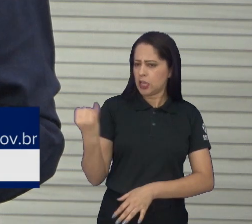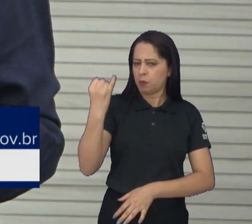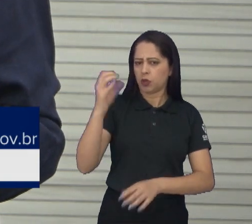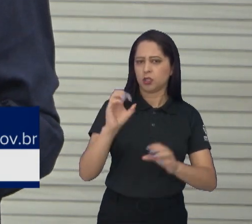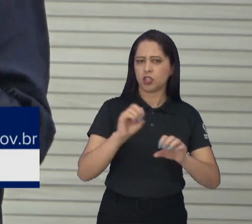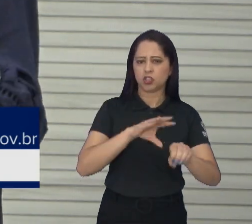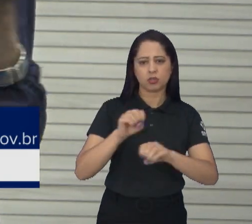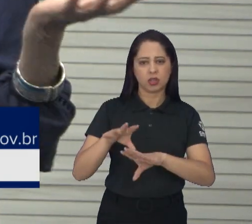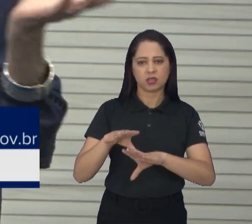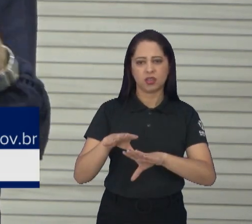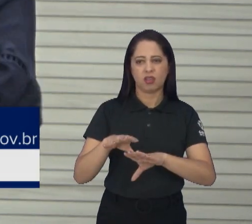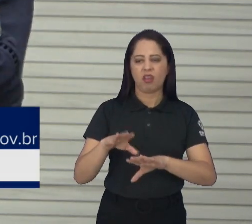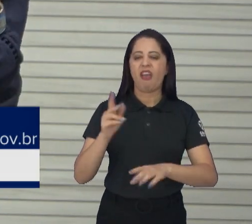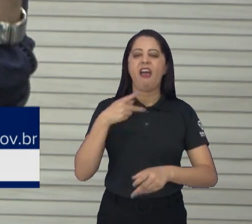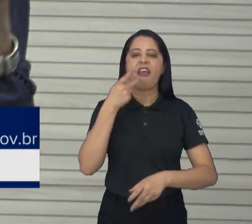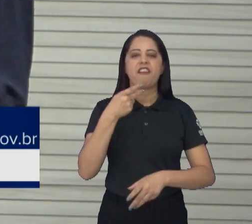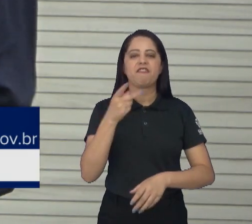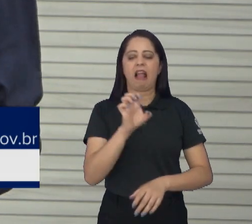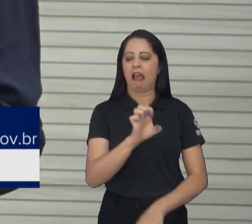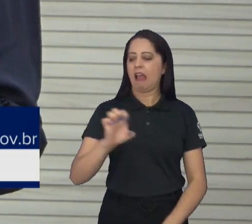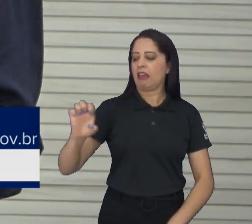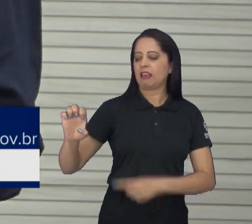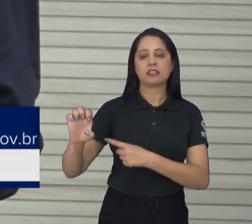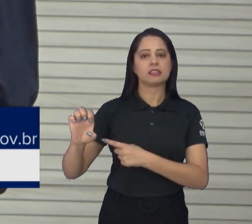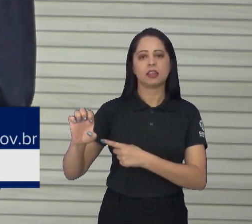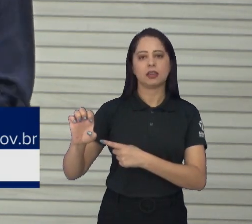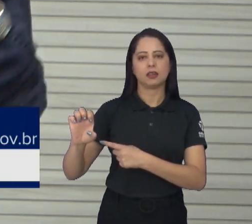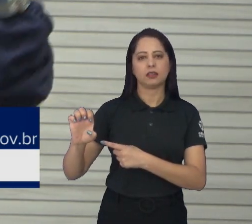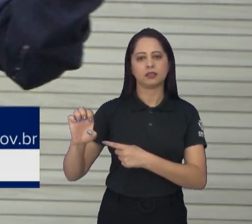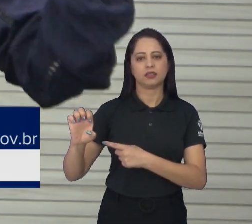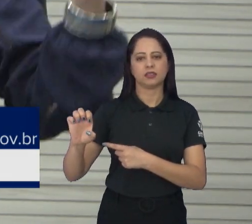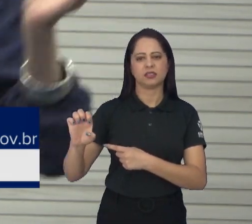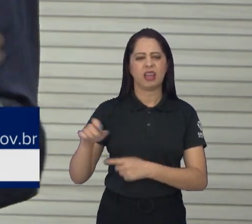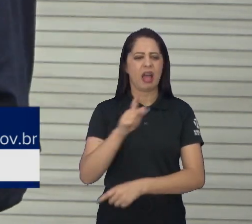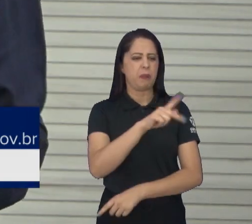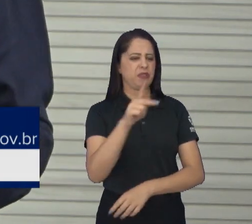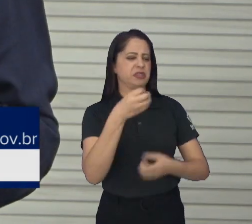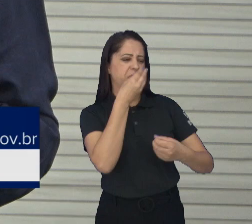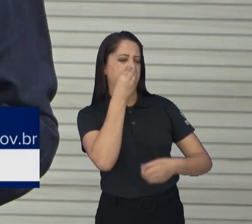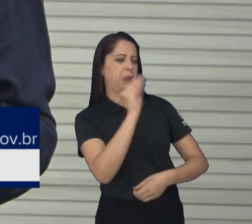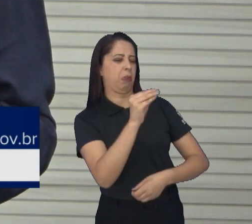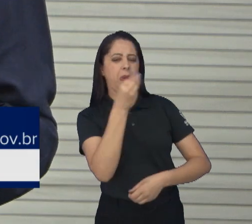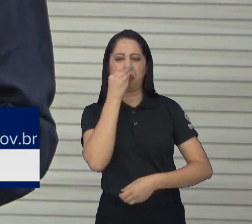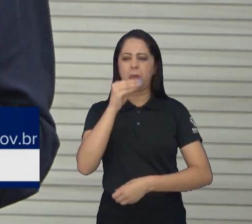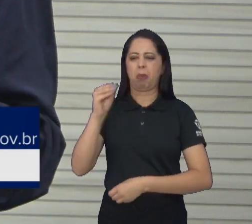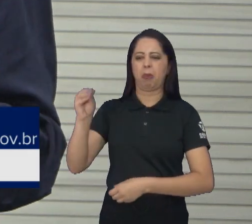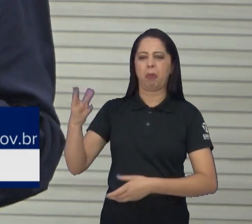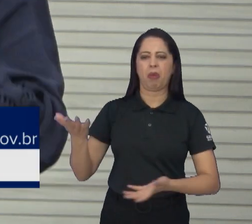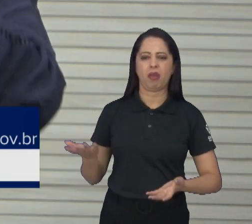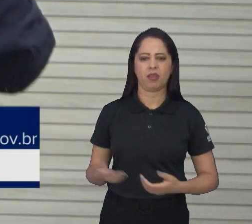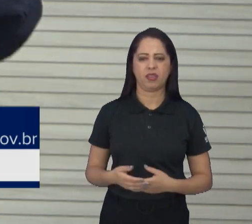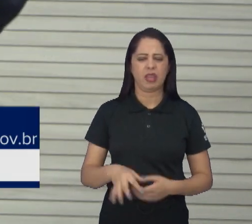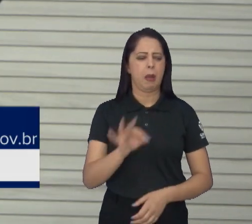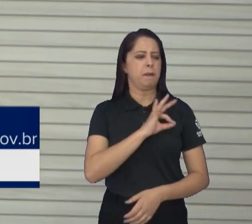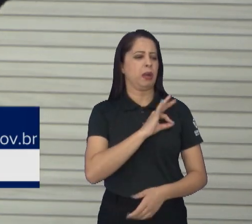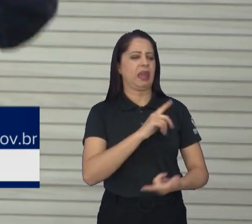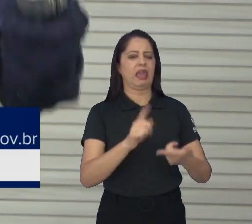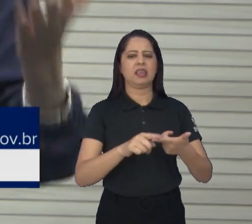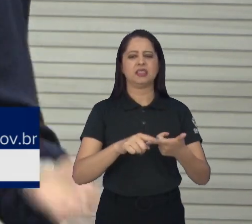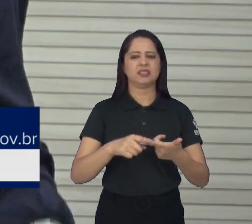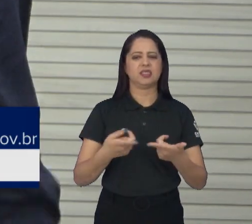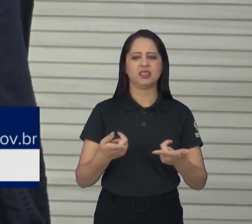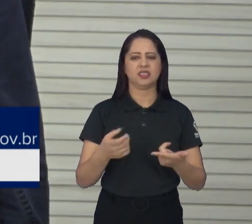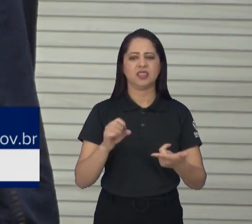esquerda. É o mínimo que eles pensam. Não estão nem aí com o professor, com ninguém. Com guarda, se você